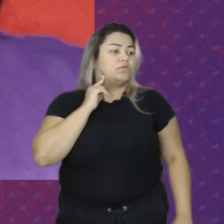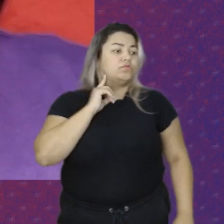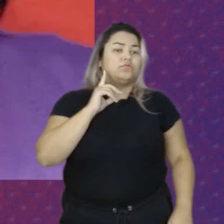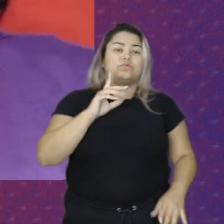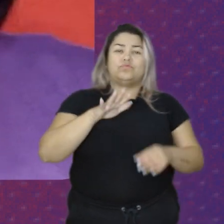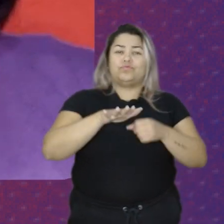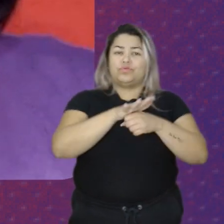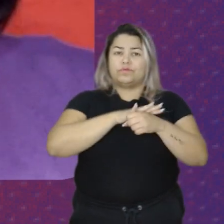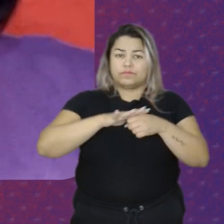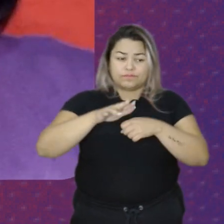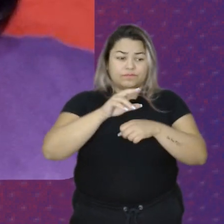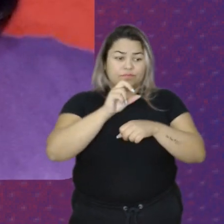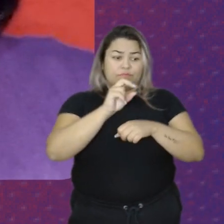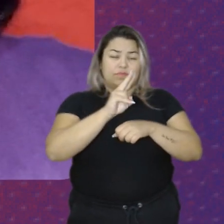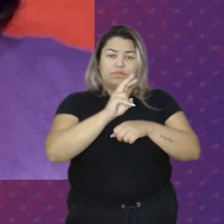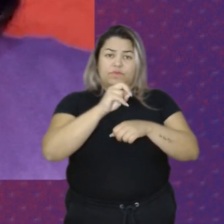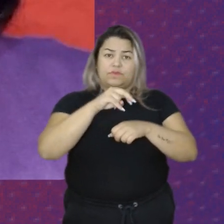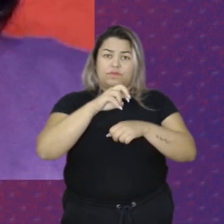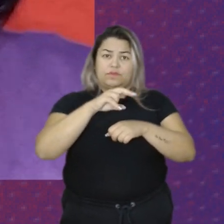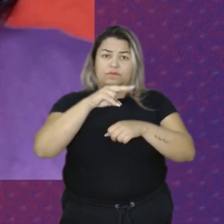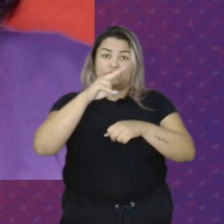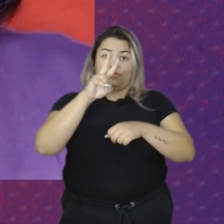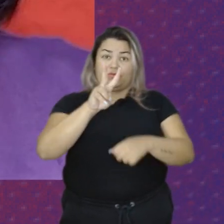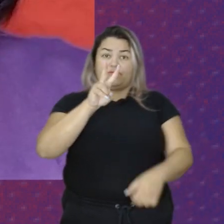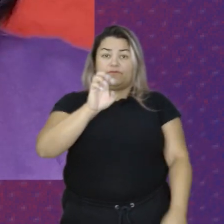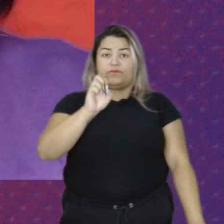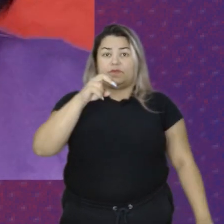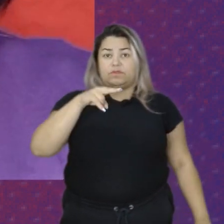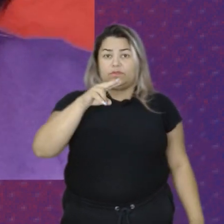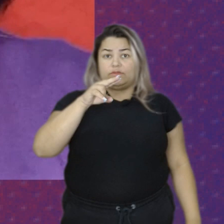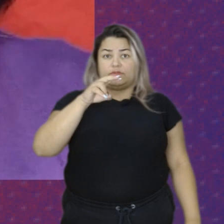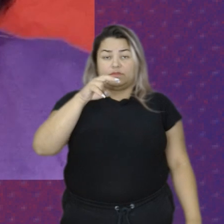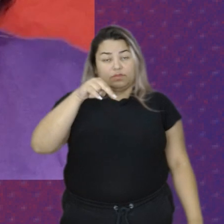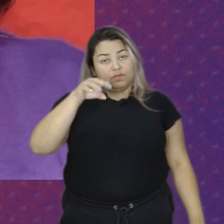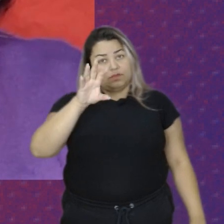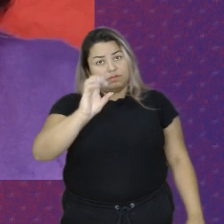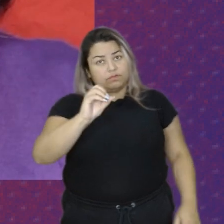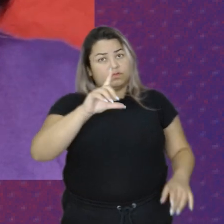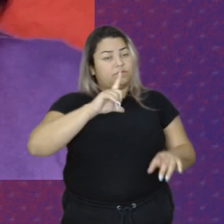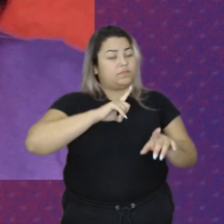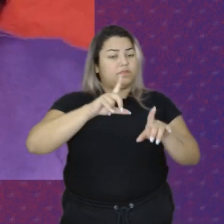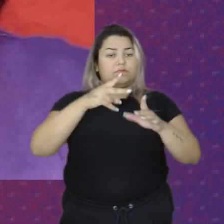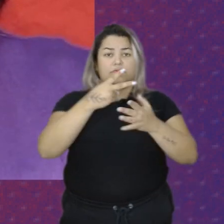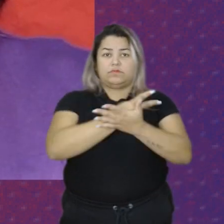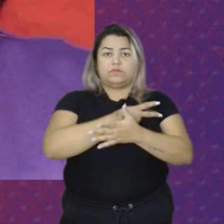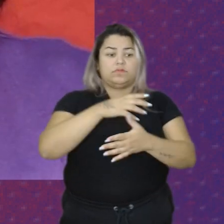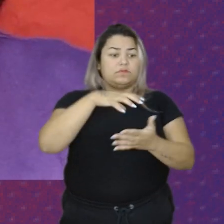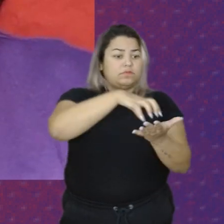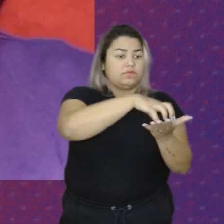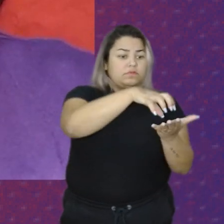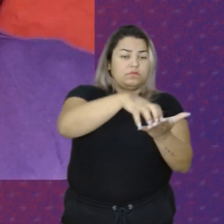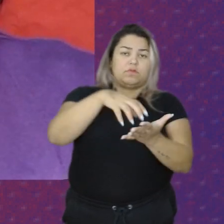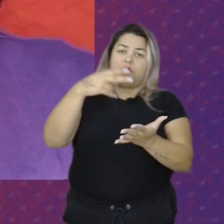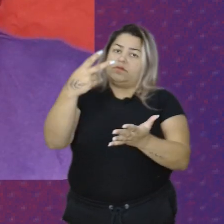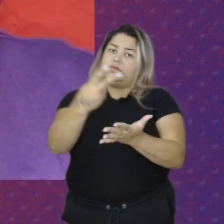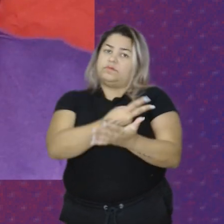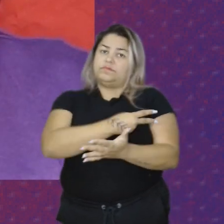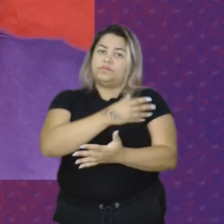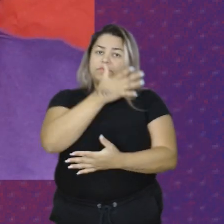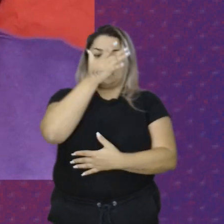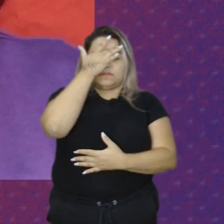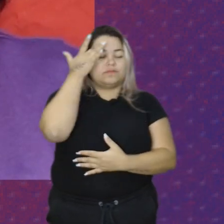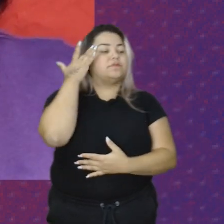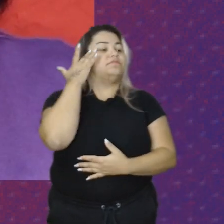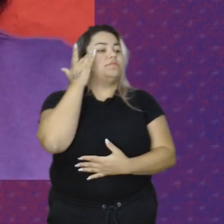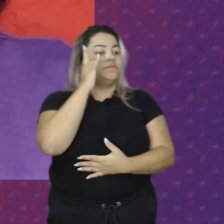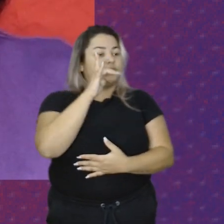envenenado, cadê a justiça ambiental? A justiça ambiental não aconteceu para aquele território, não aconteceu para aquelas